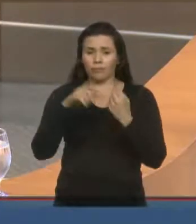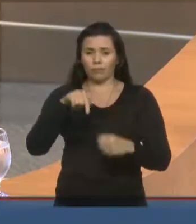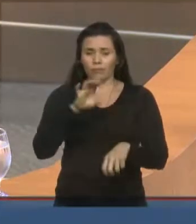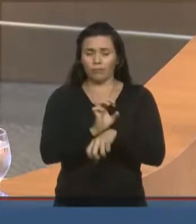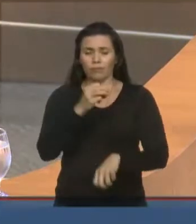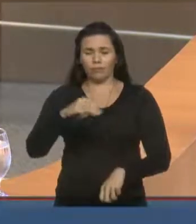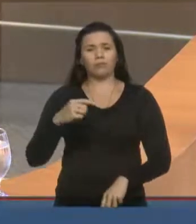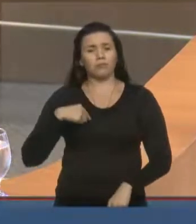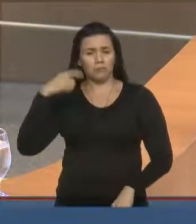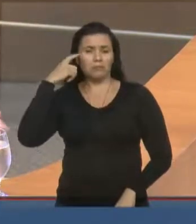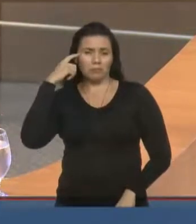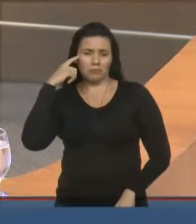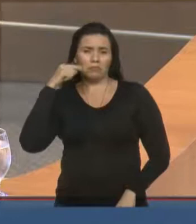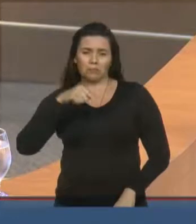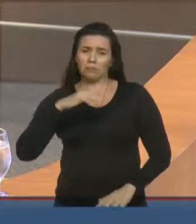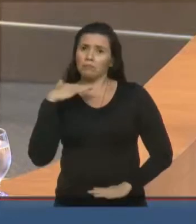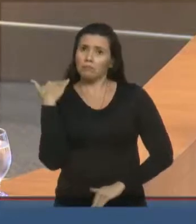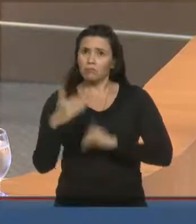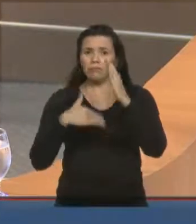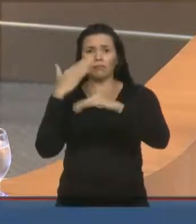crime